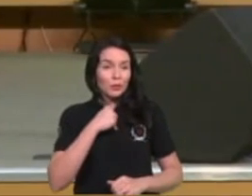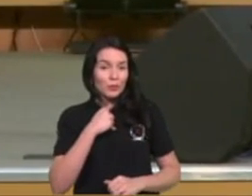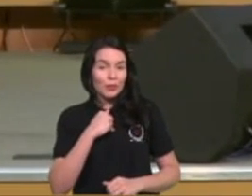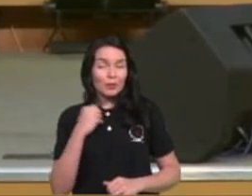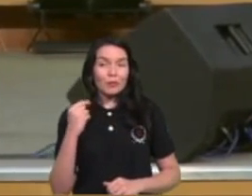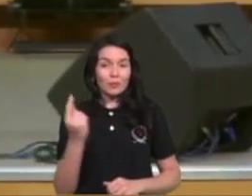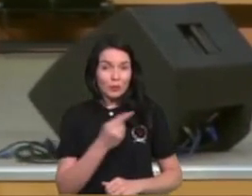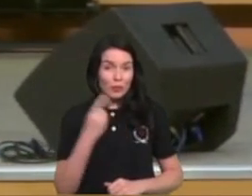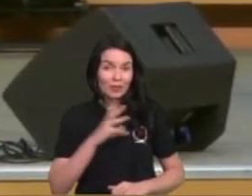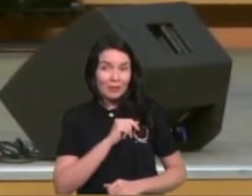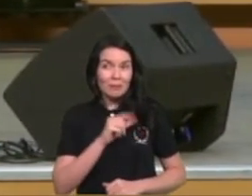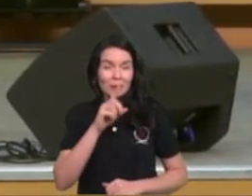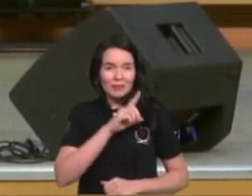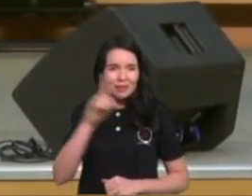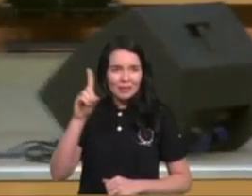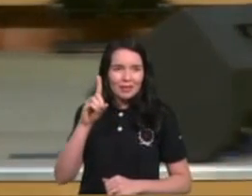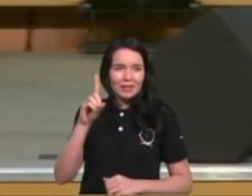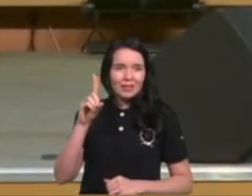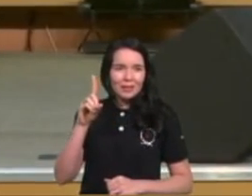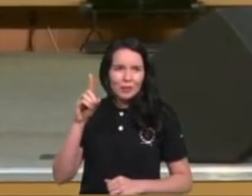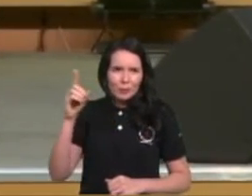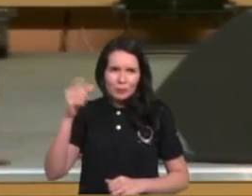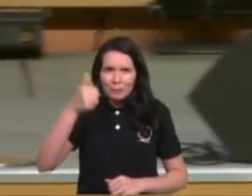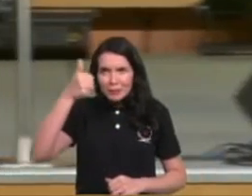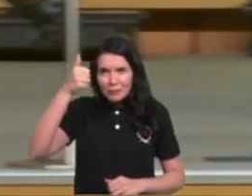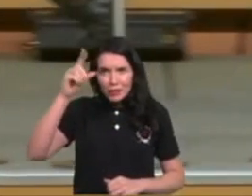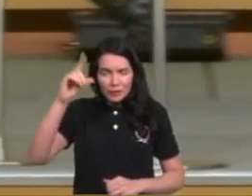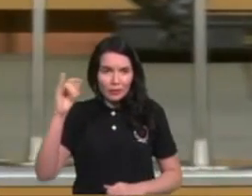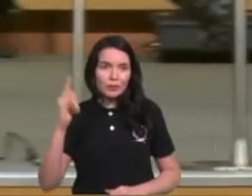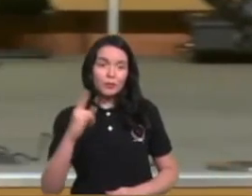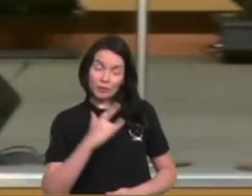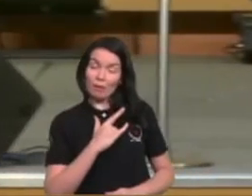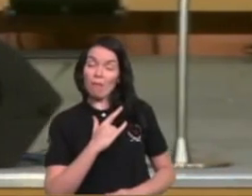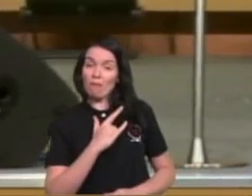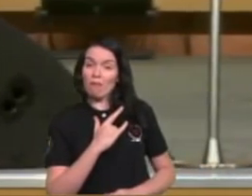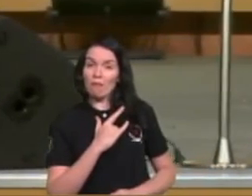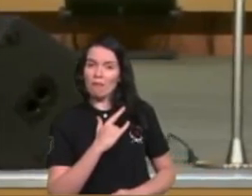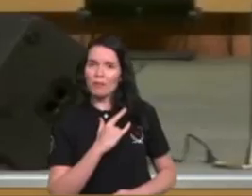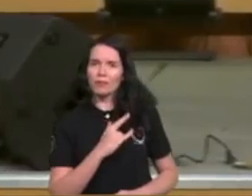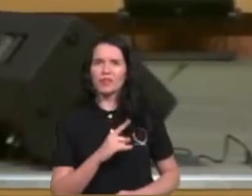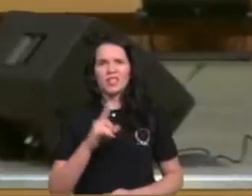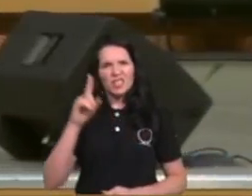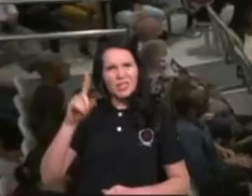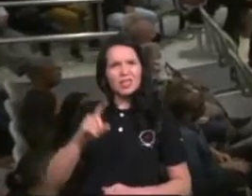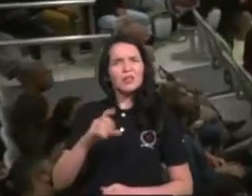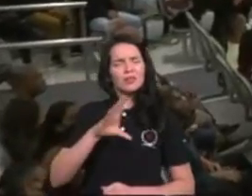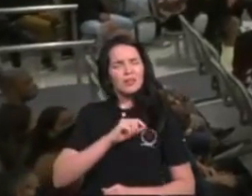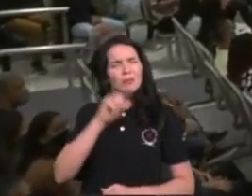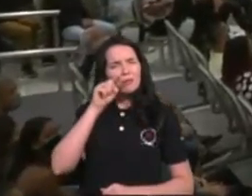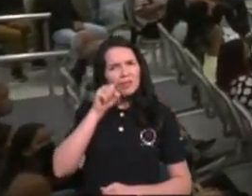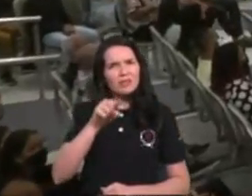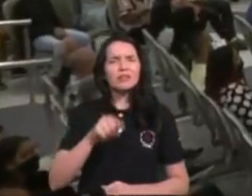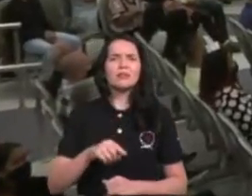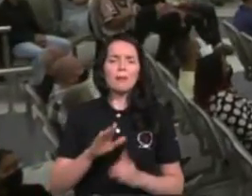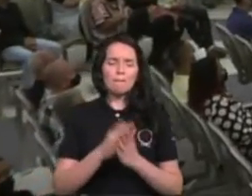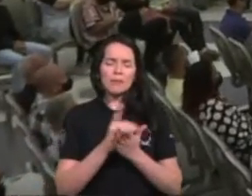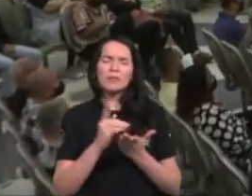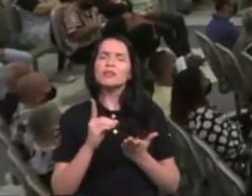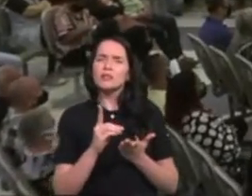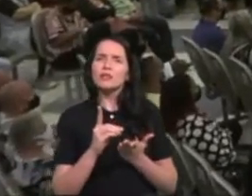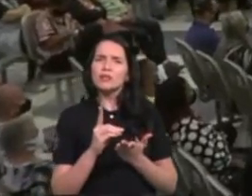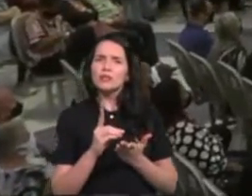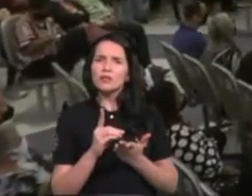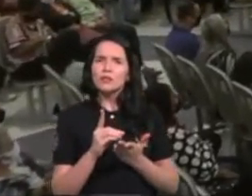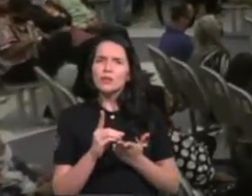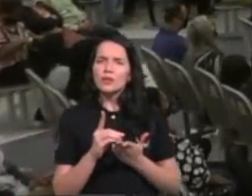amamos a ele porque ele nos amou primeiro e ele ama você e a Bíblia diz que